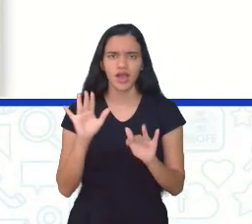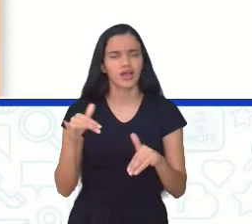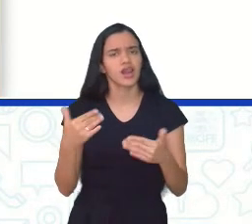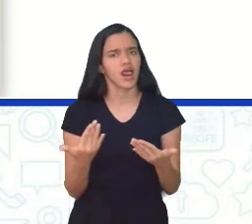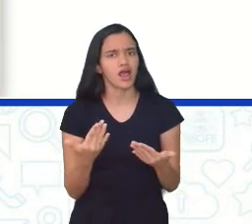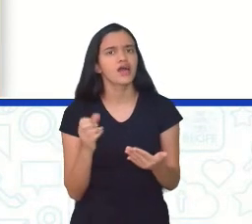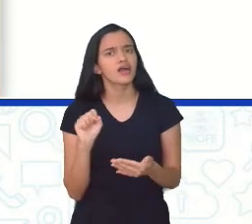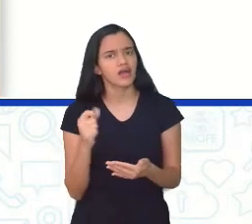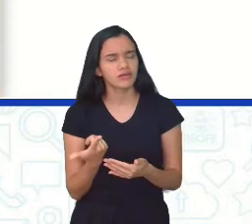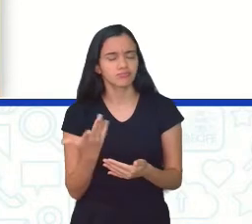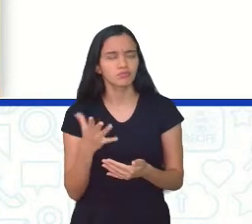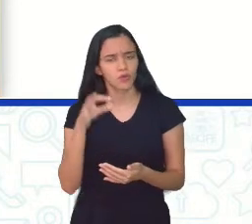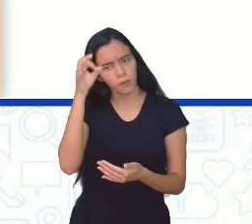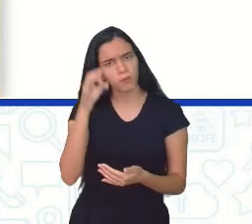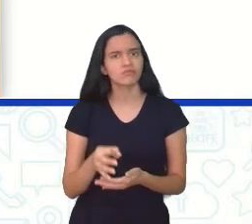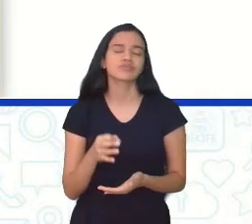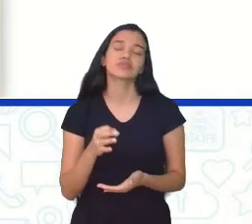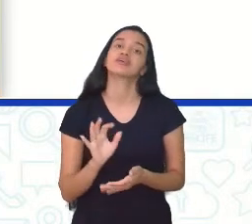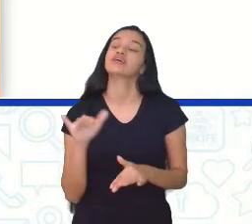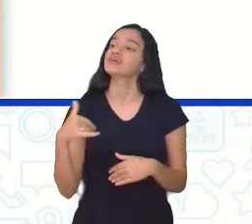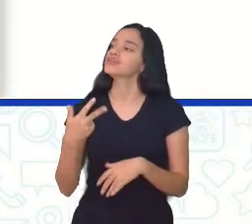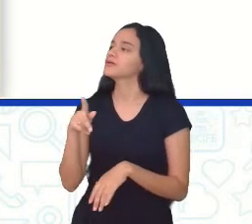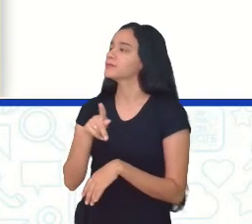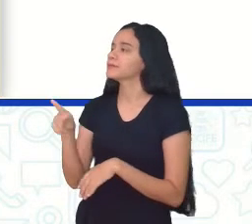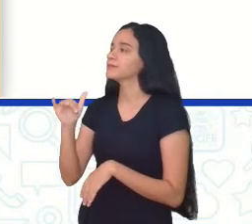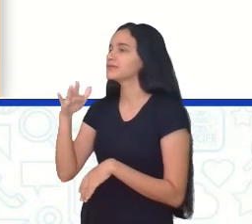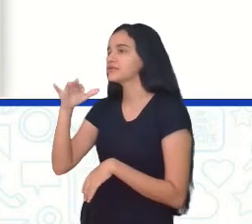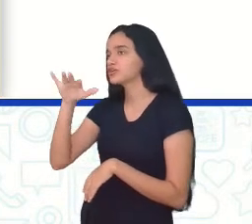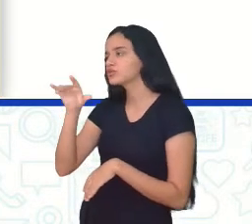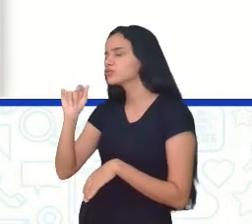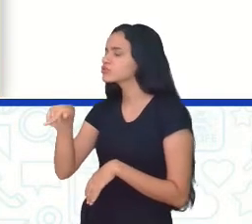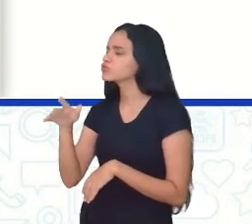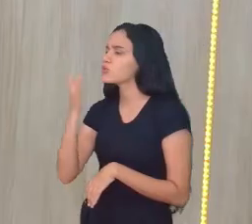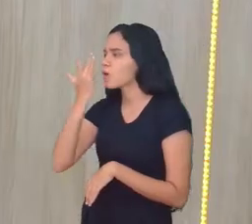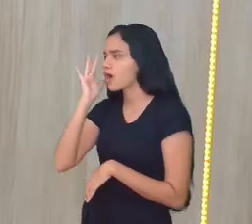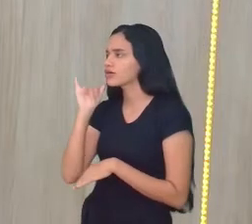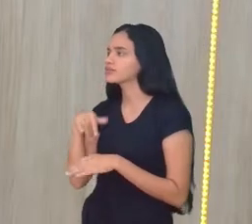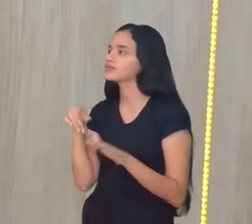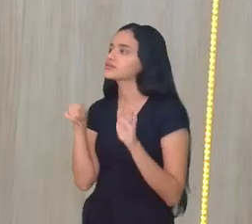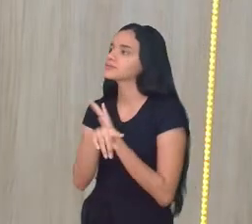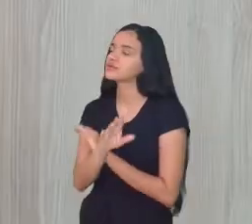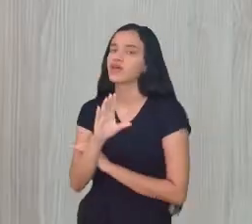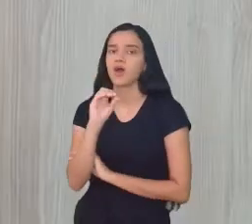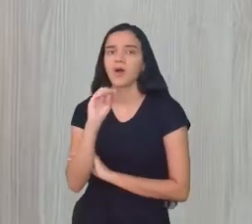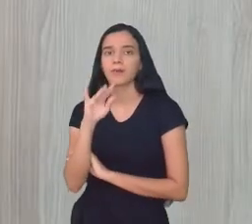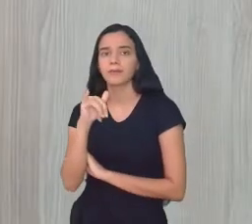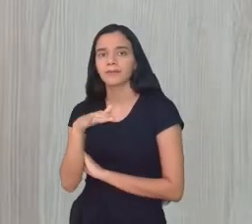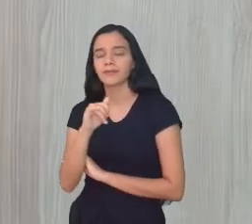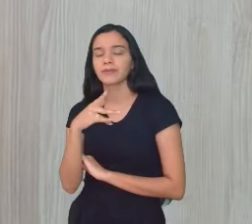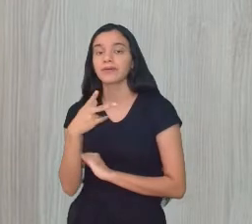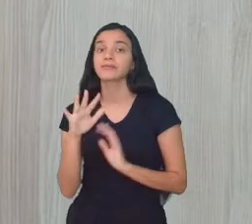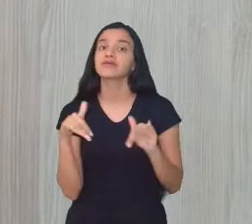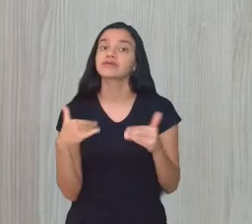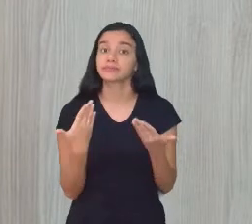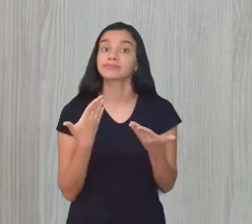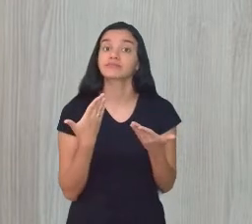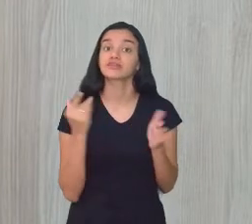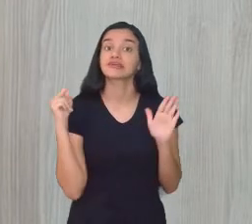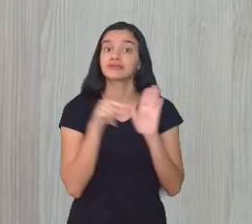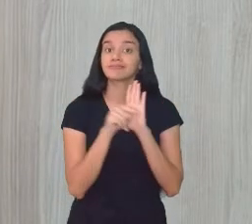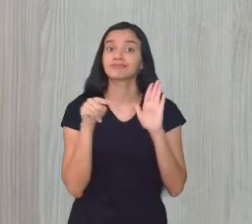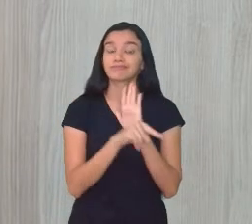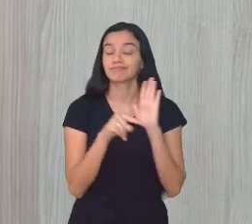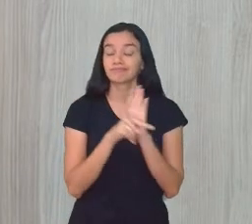troco errado, com certeza. Pedro, o que é que tu acha assim das questões da OBMEP? Ó, são questões